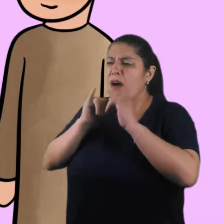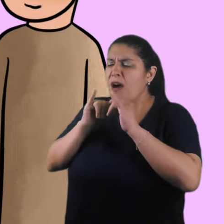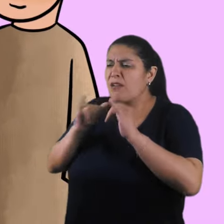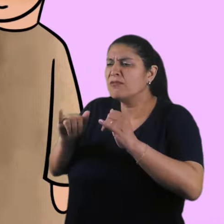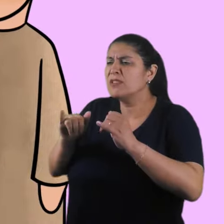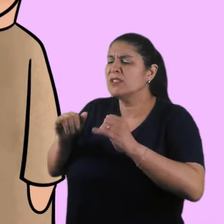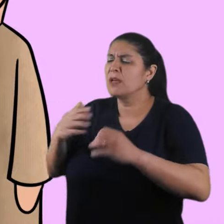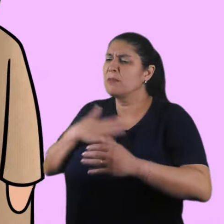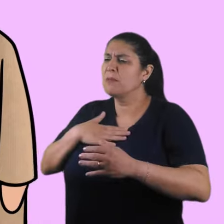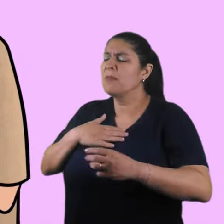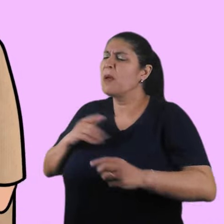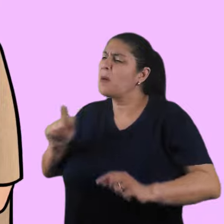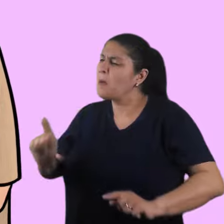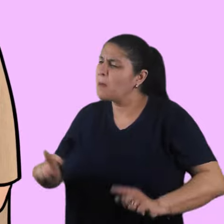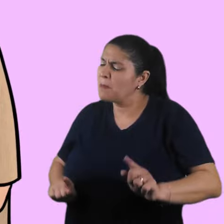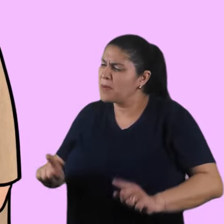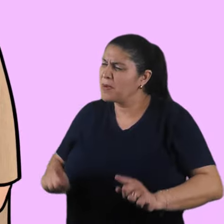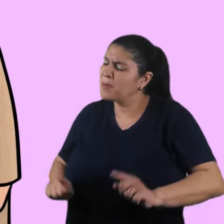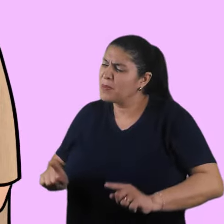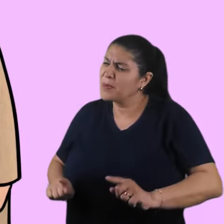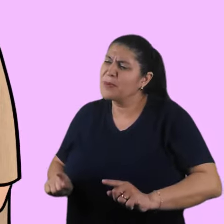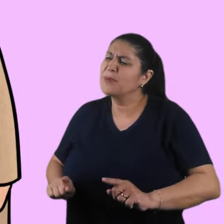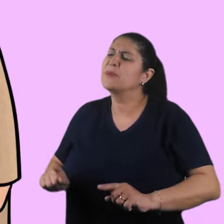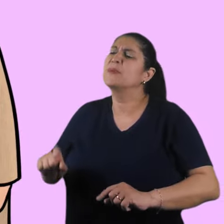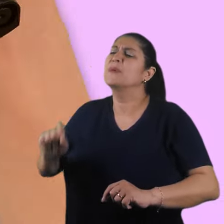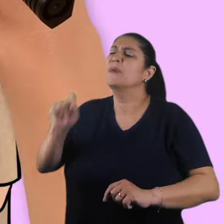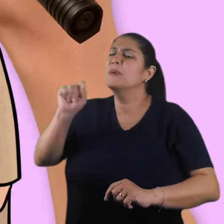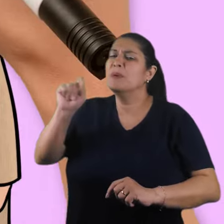entregar a ele a seguinte mensagem: